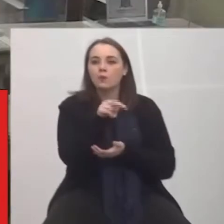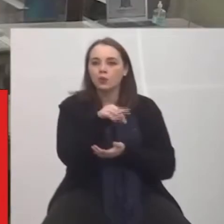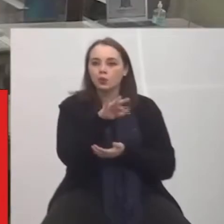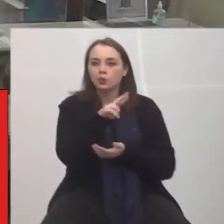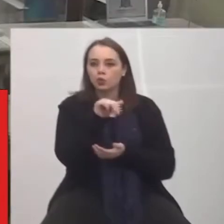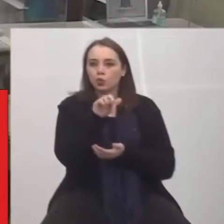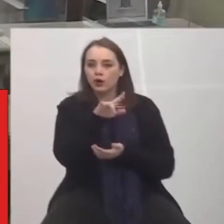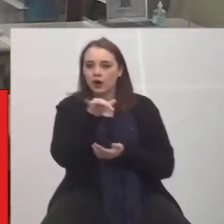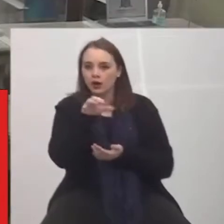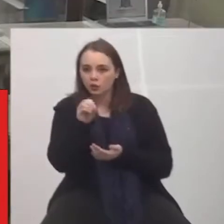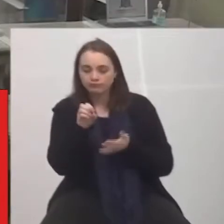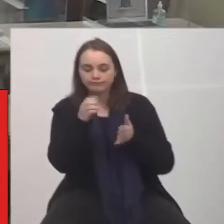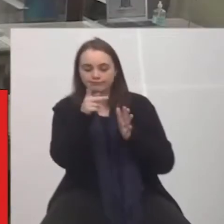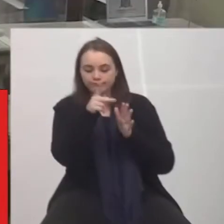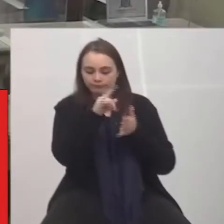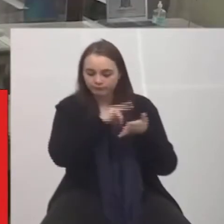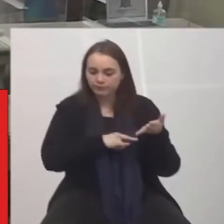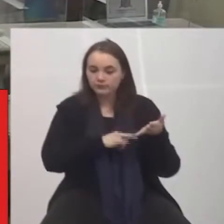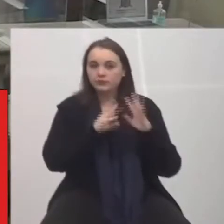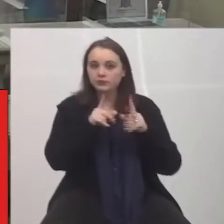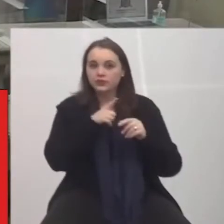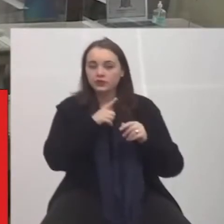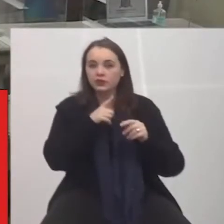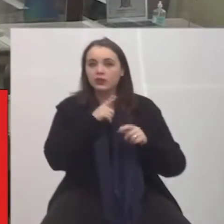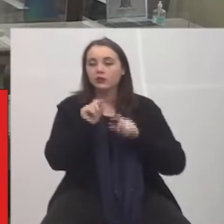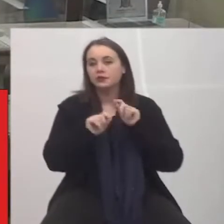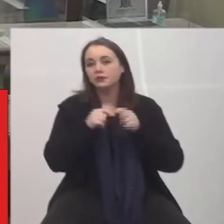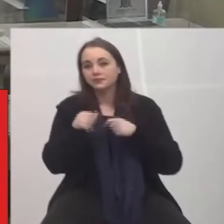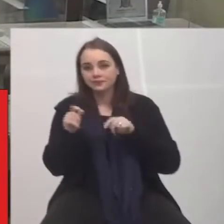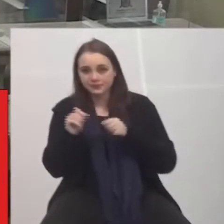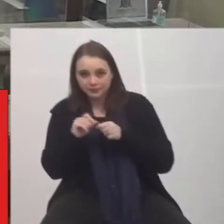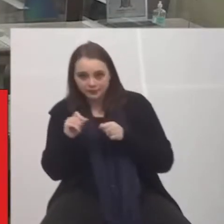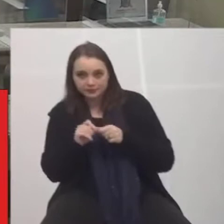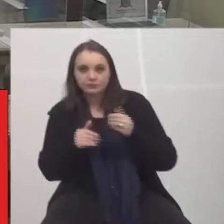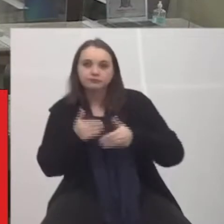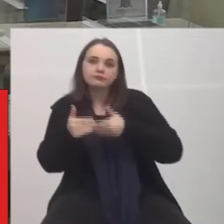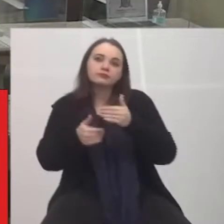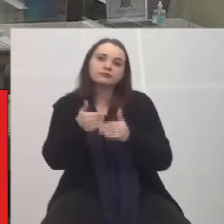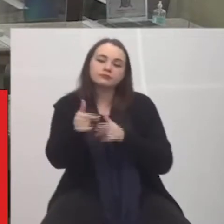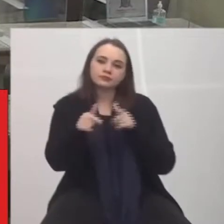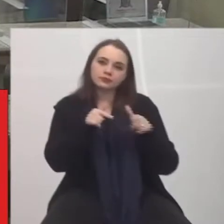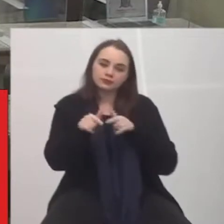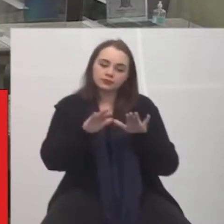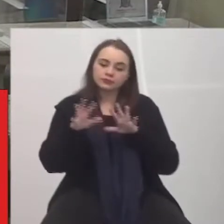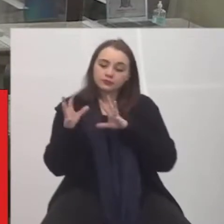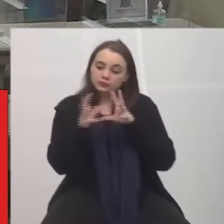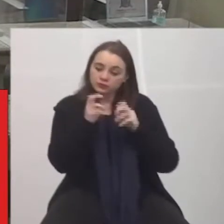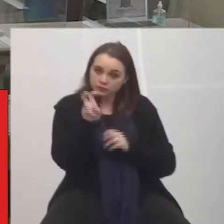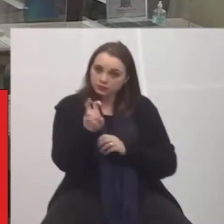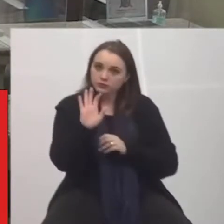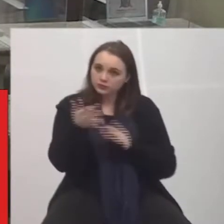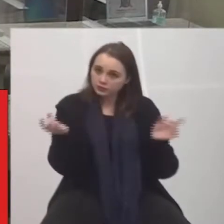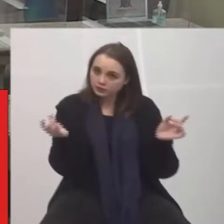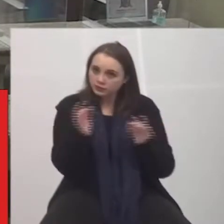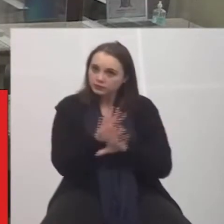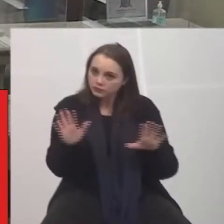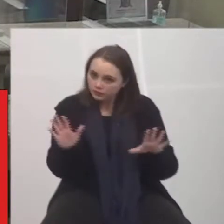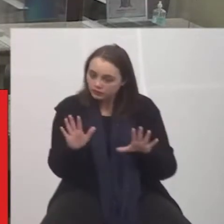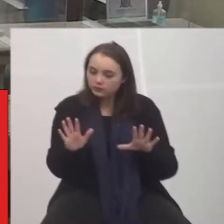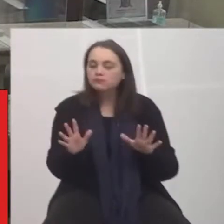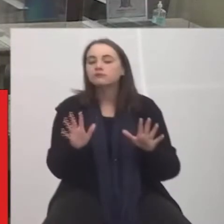e todas têm as recomendações e os encaminhamentos necessários. Então, foram concluídas e com as recomendações